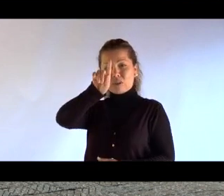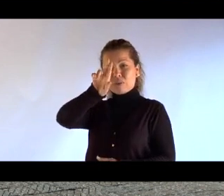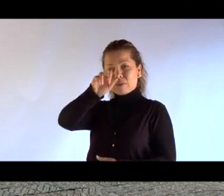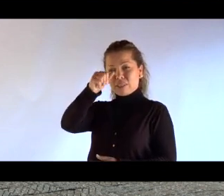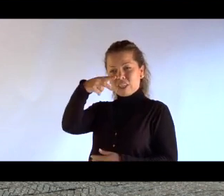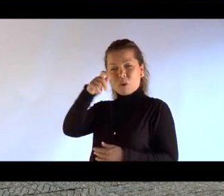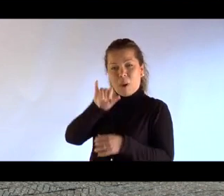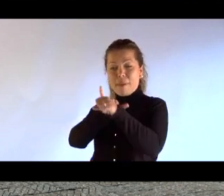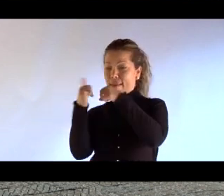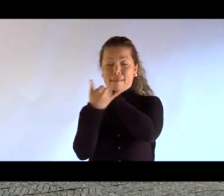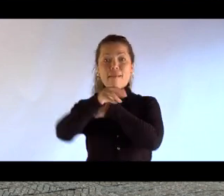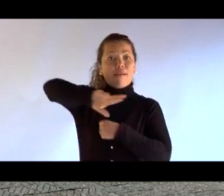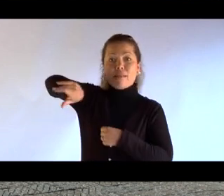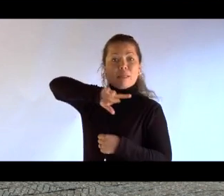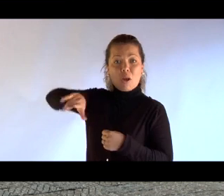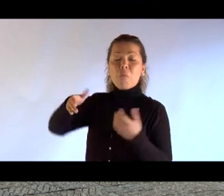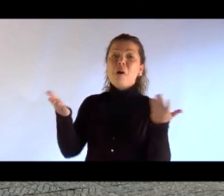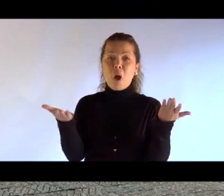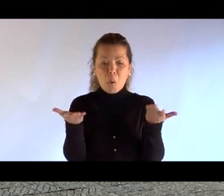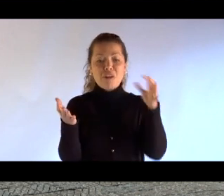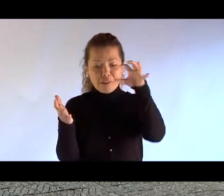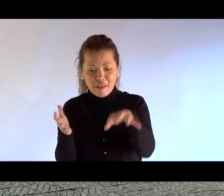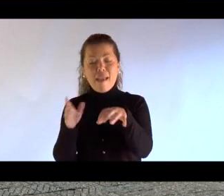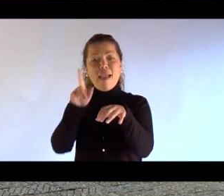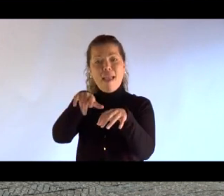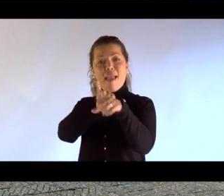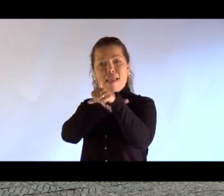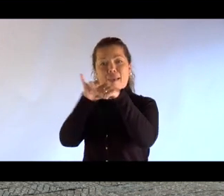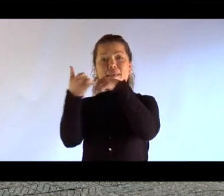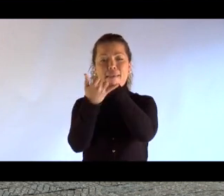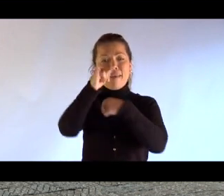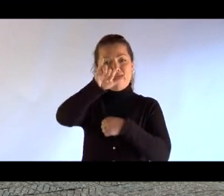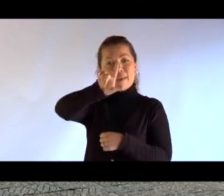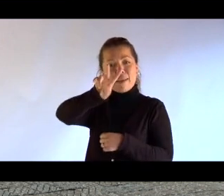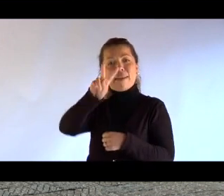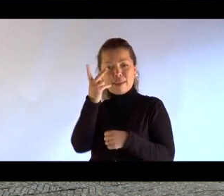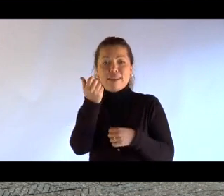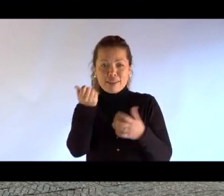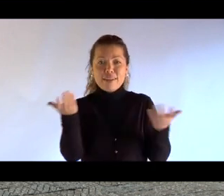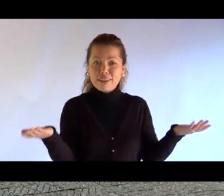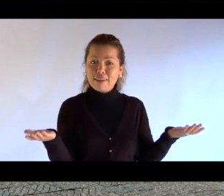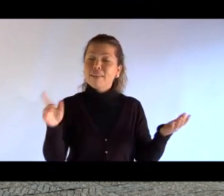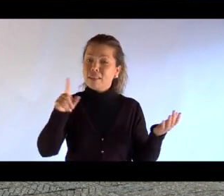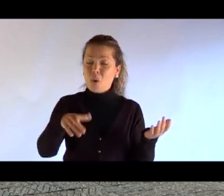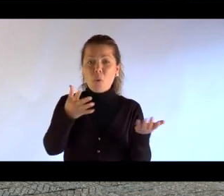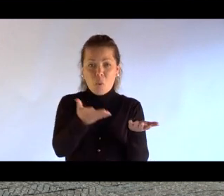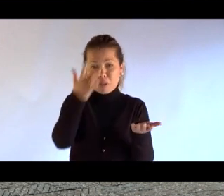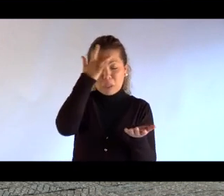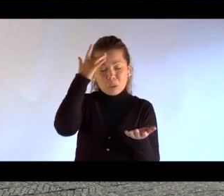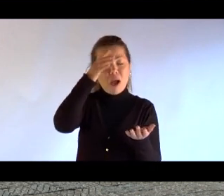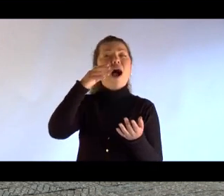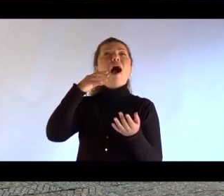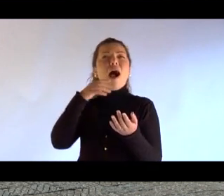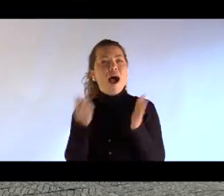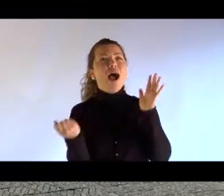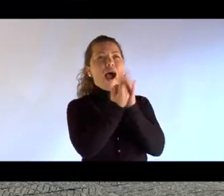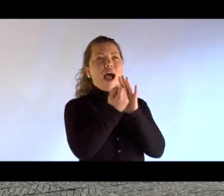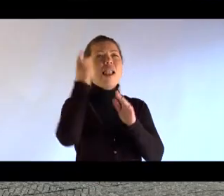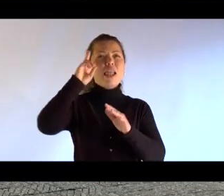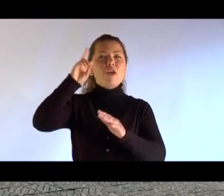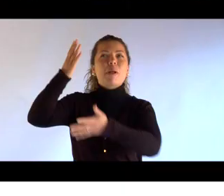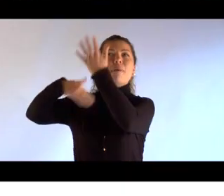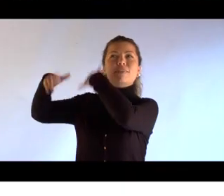memórias subterrâneas ligadas à população caiçara, quilombola e às comunidades ribeirinhas.